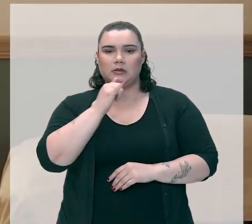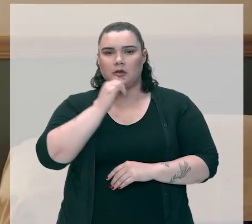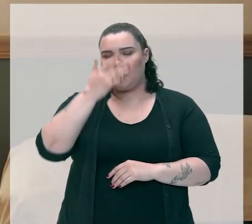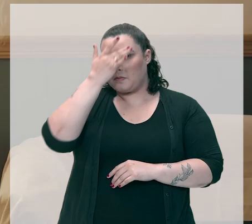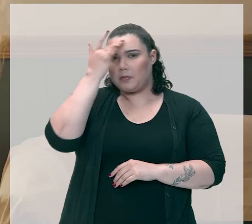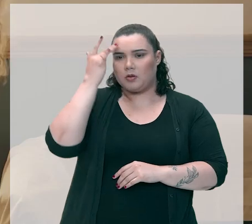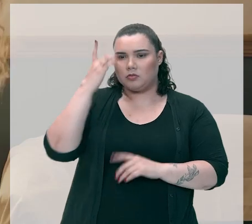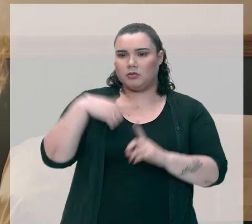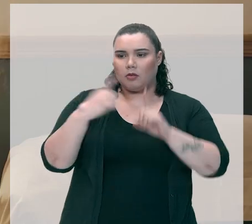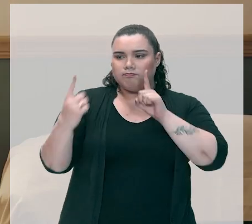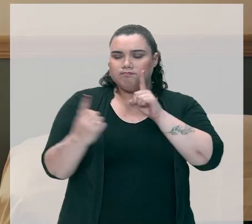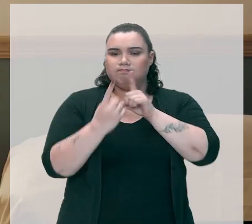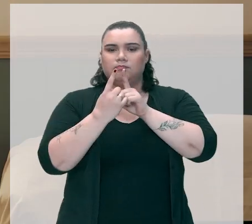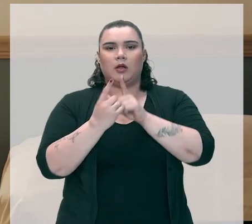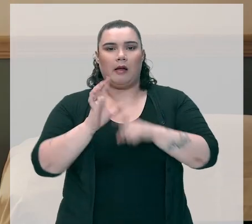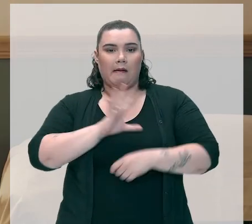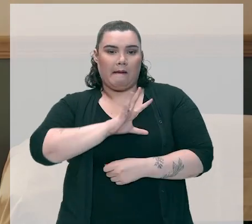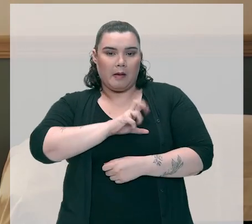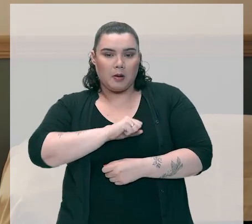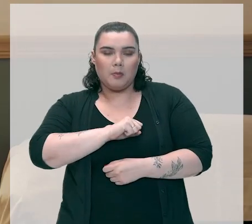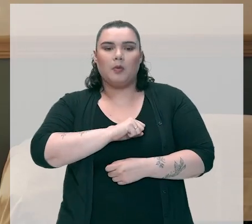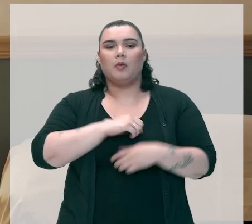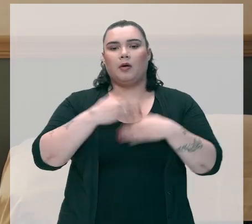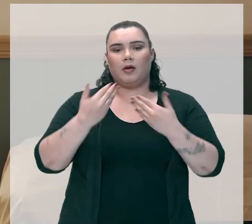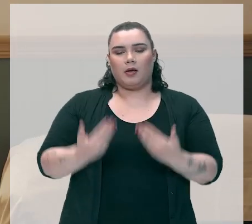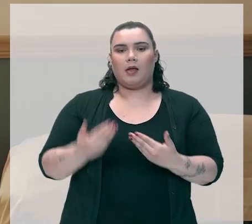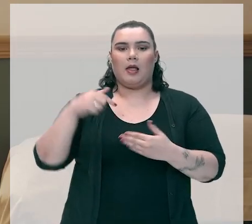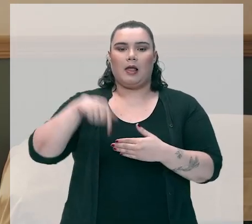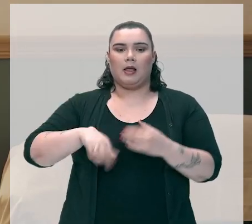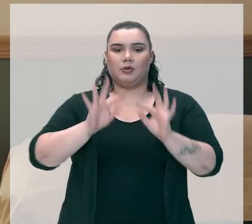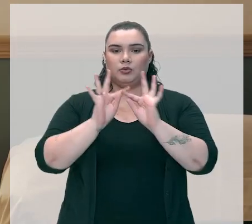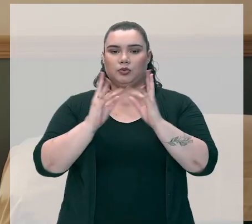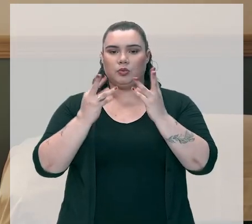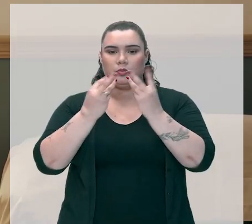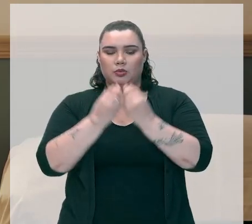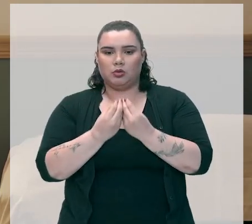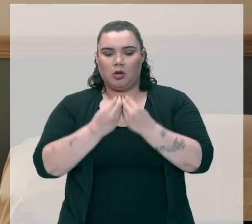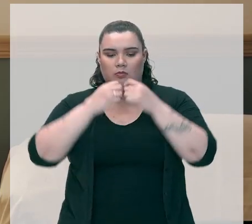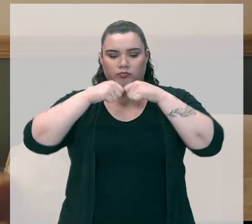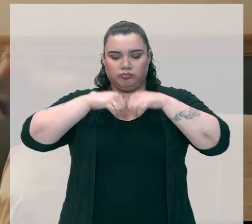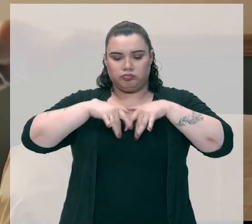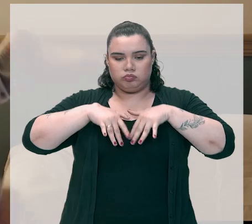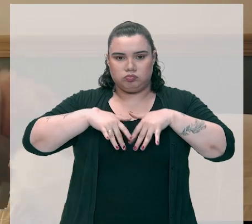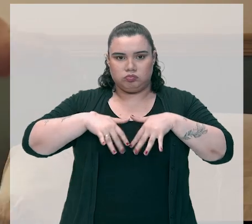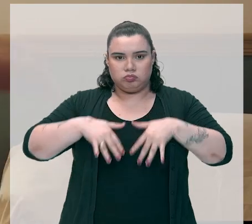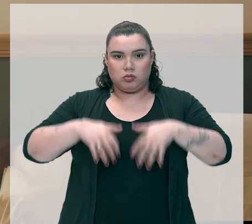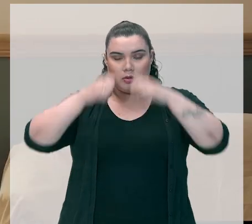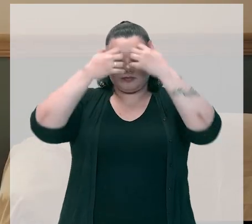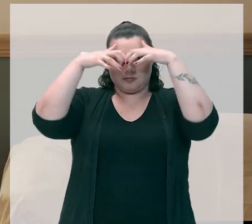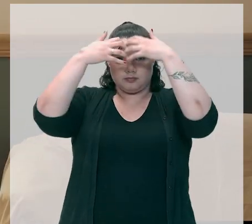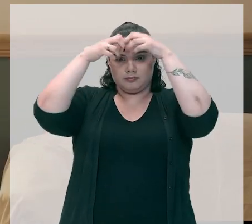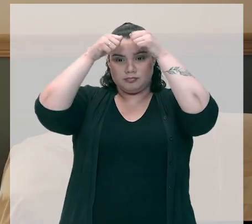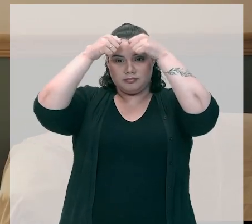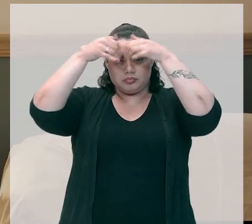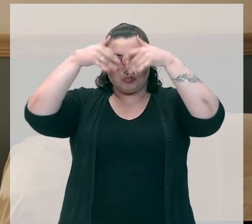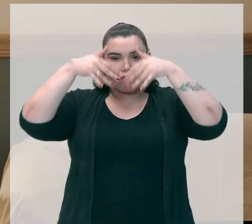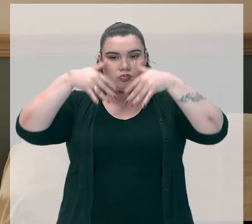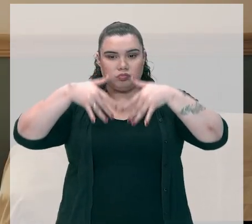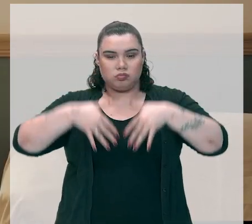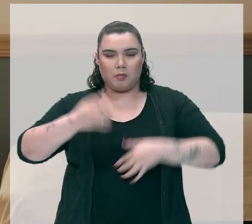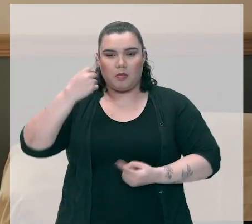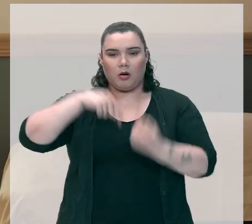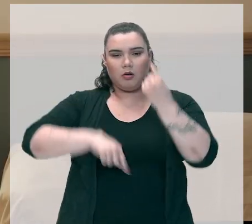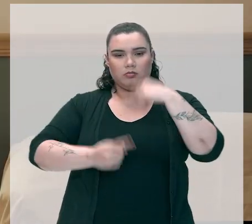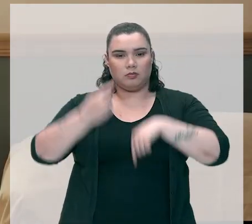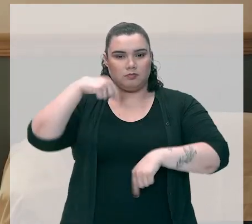vínculo forte afetivo com alguém, essa substância aumenta no nosso organismo. Ela é liberada no cérebro e aumenta